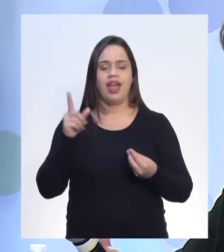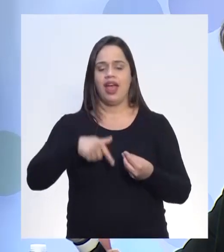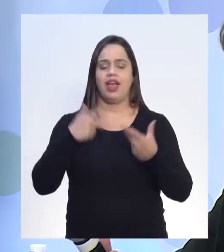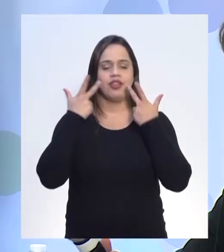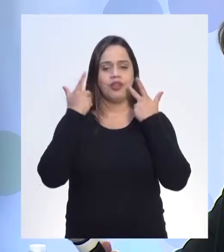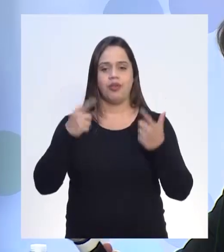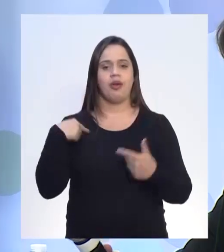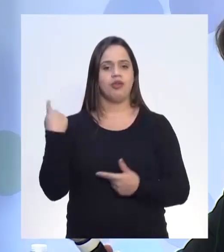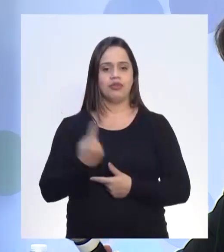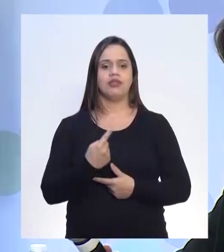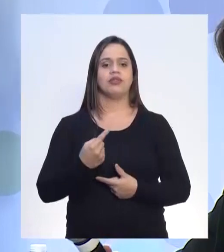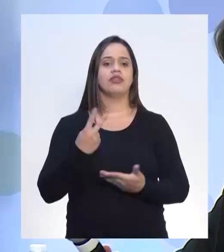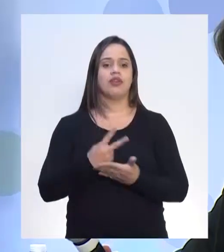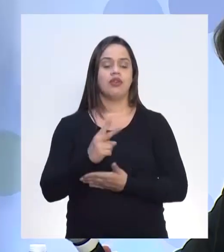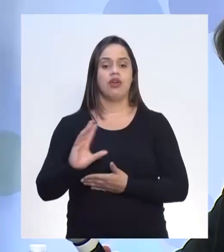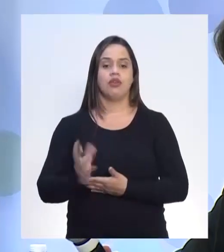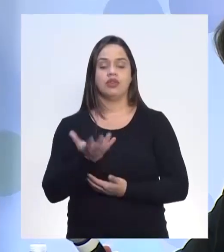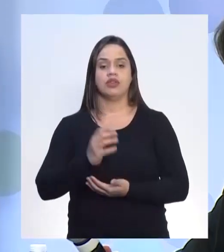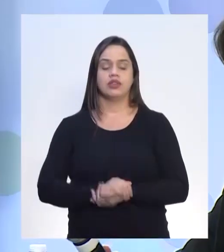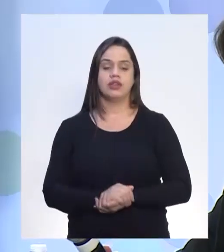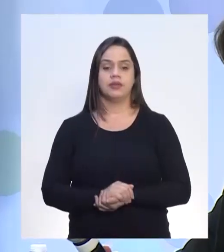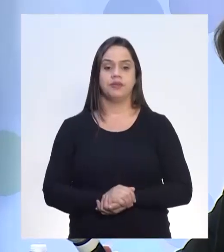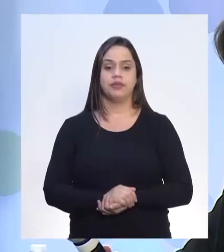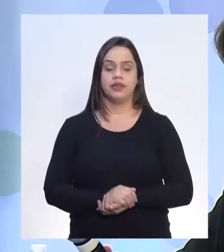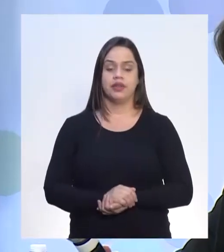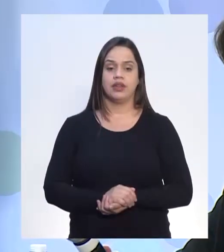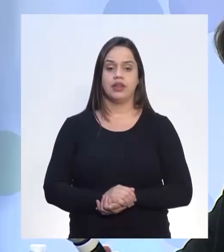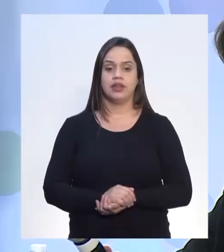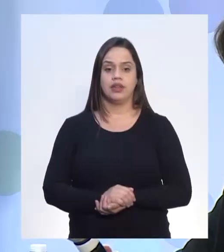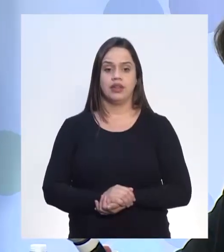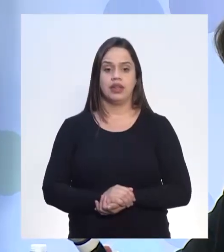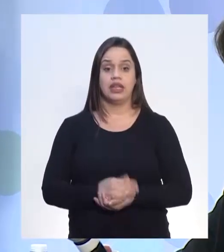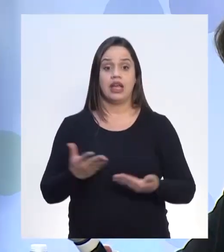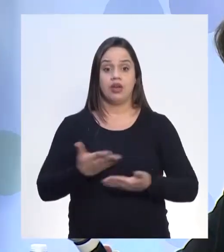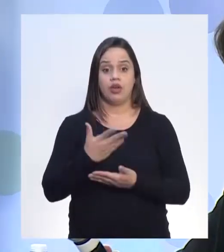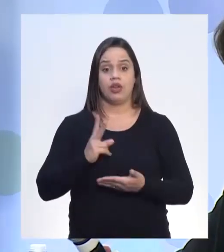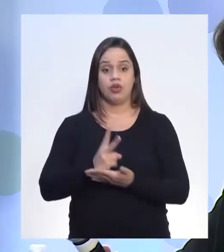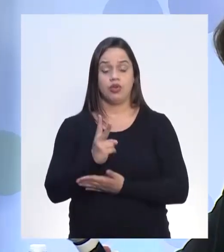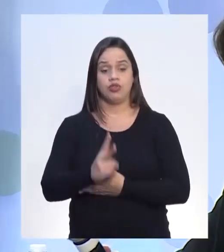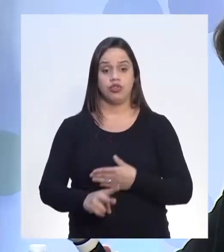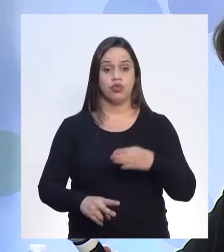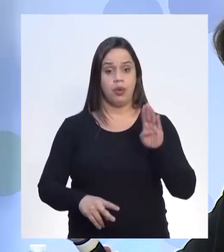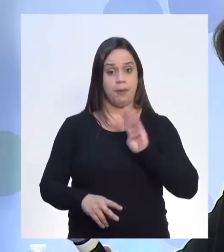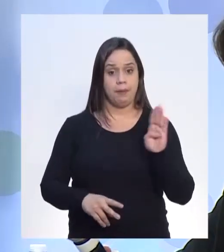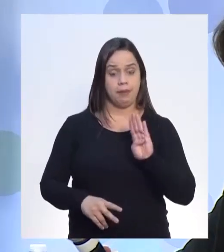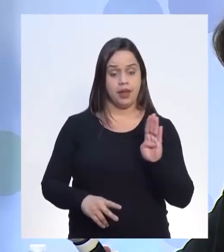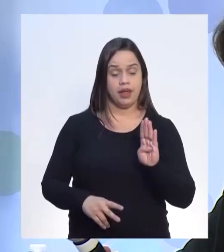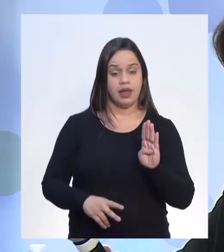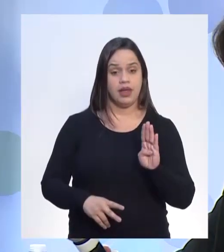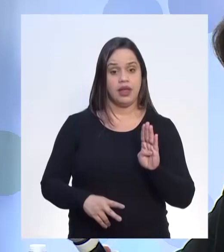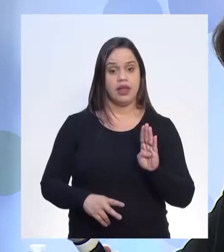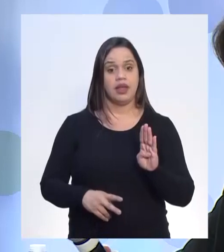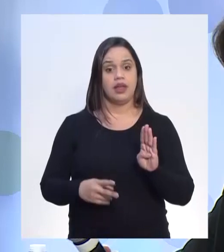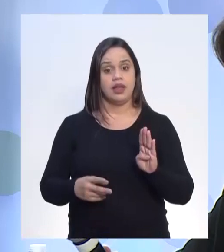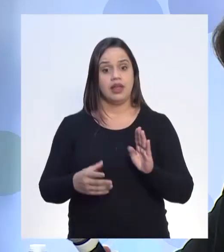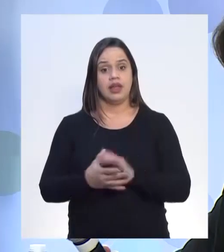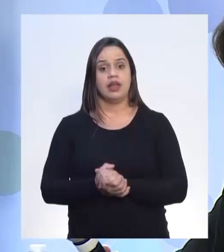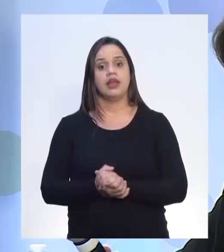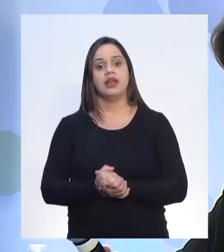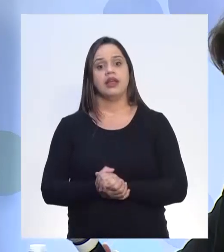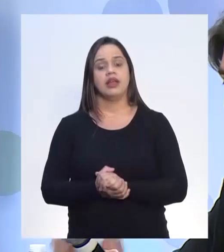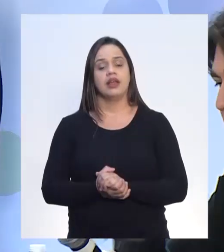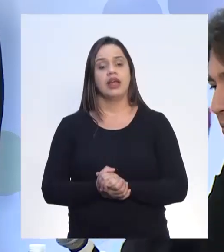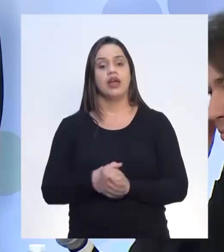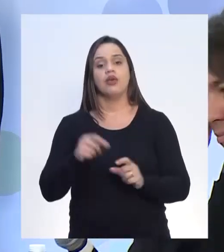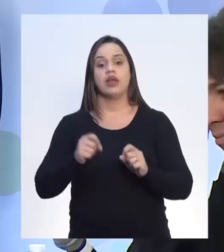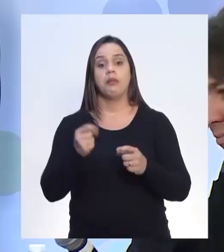bastante recorrentes. Tudo bem? E aqui na sequência, vamos manter esse B e subtrair os expoentes também, ó, já que nós estamos tratando do